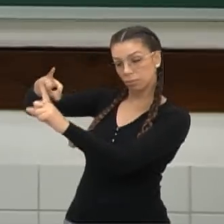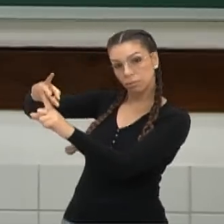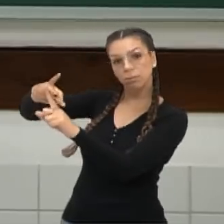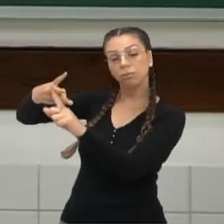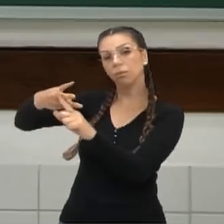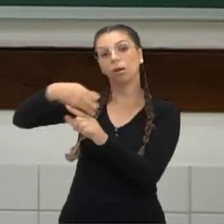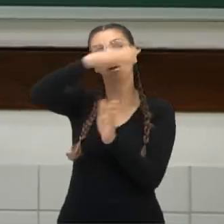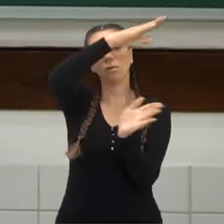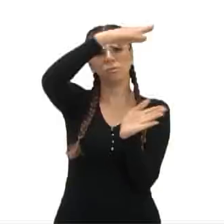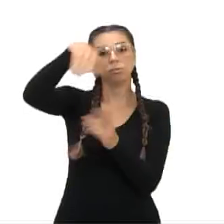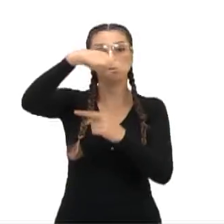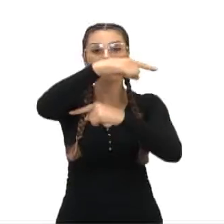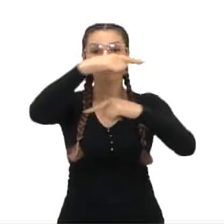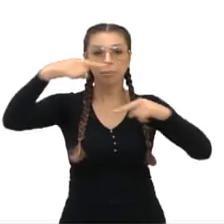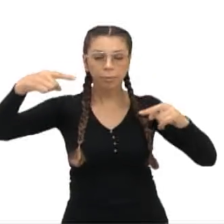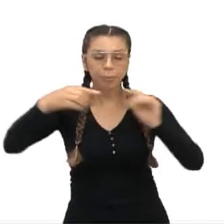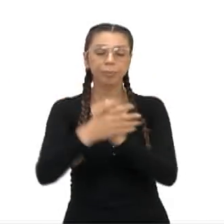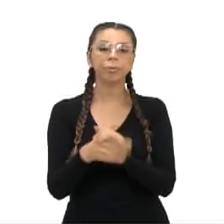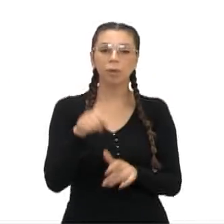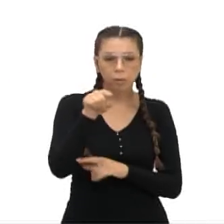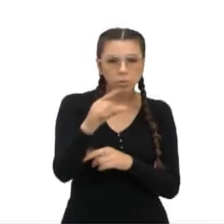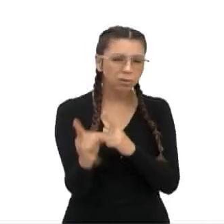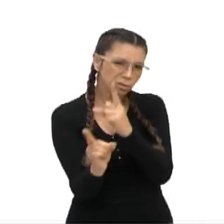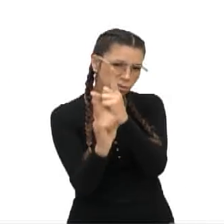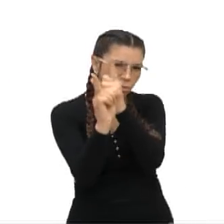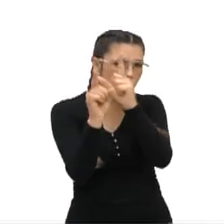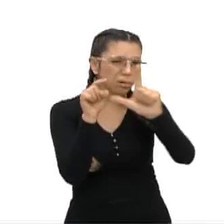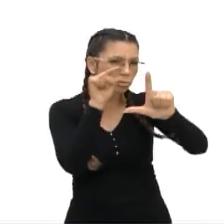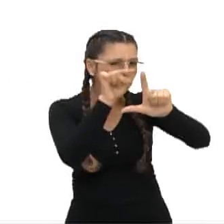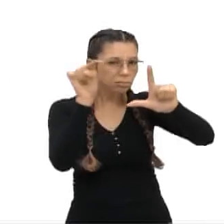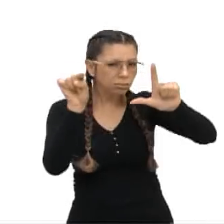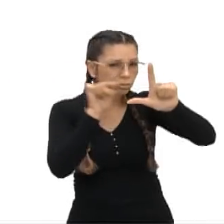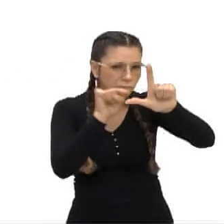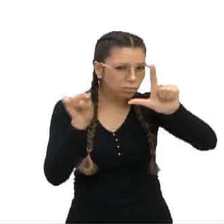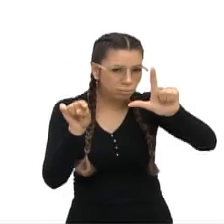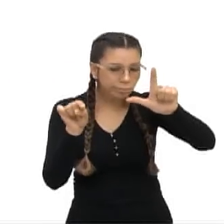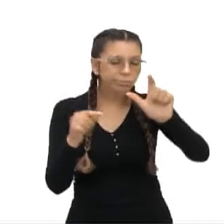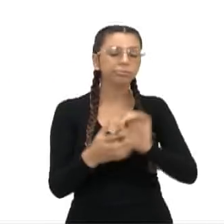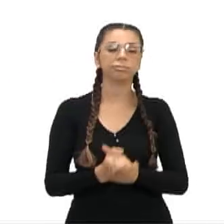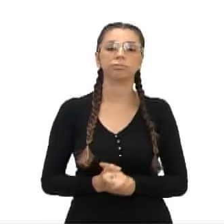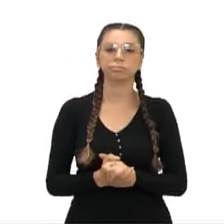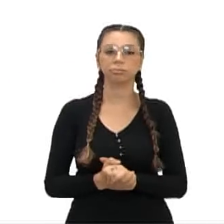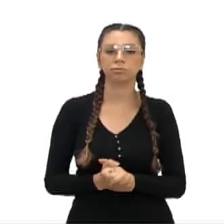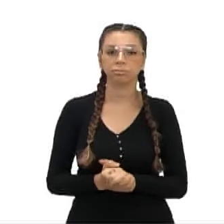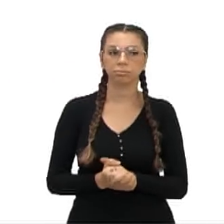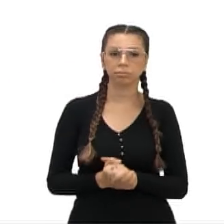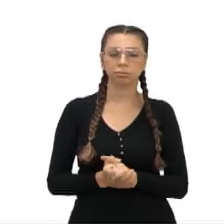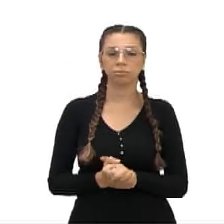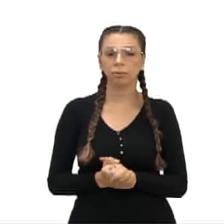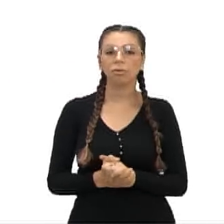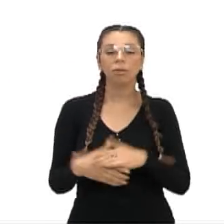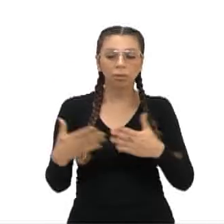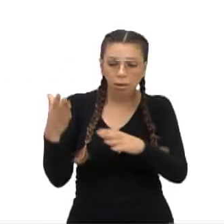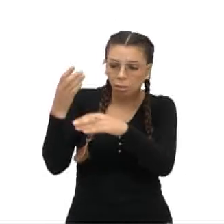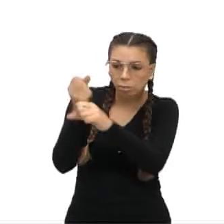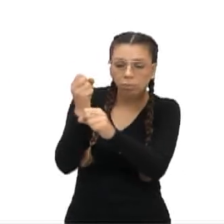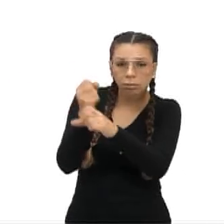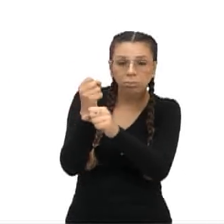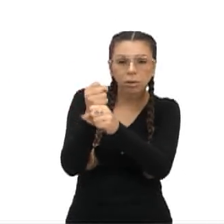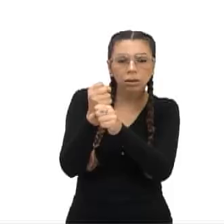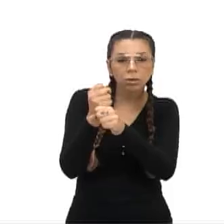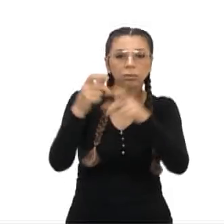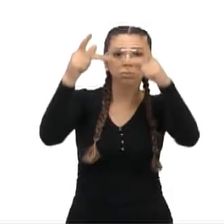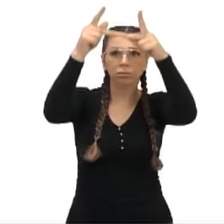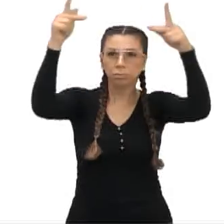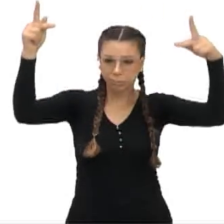paralelogramo? Você encontraria as coordenadas primeiro? Você calcularia o perímetro